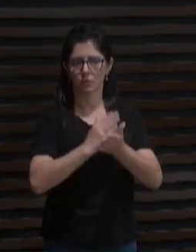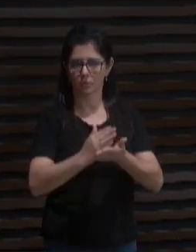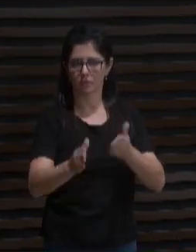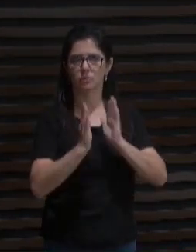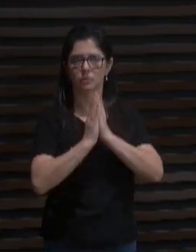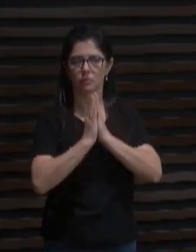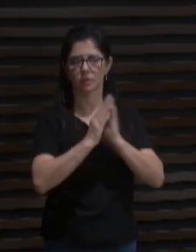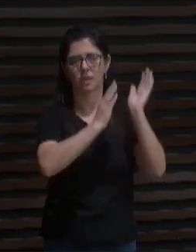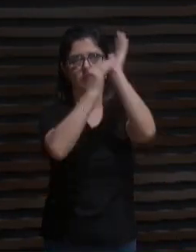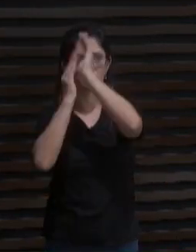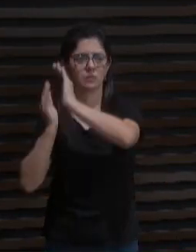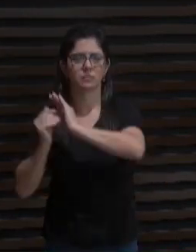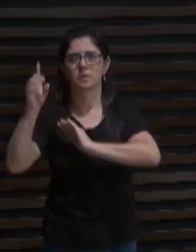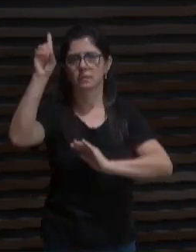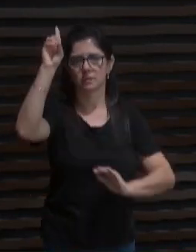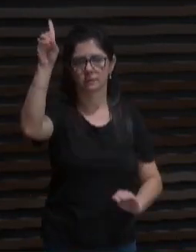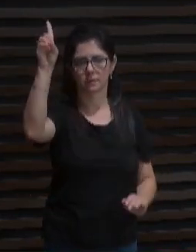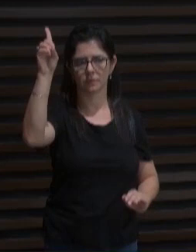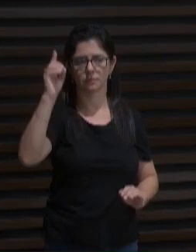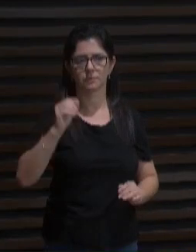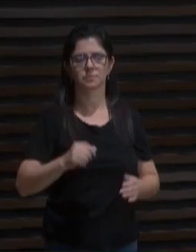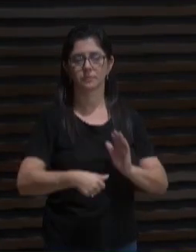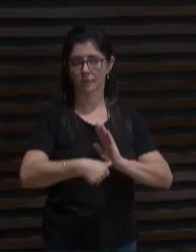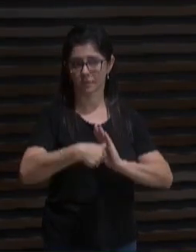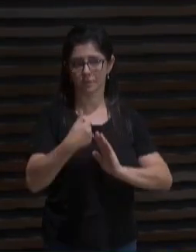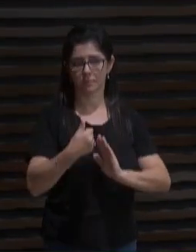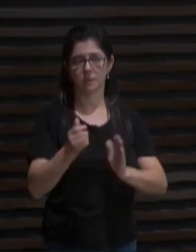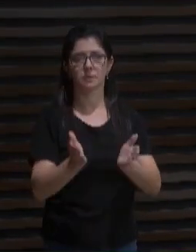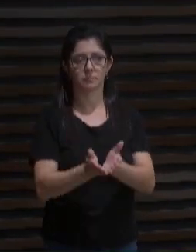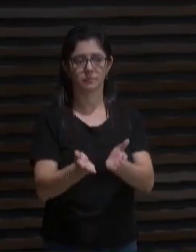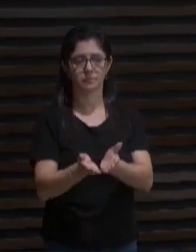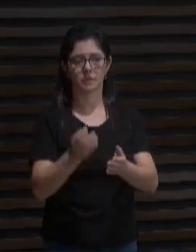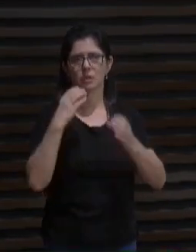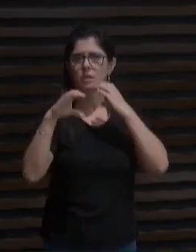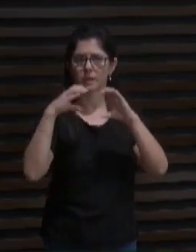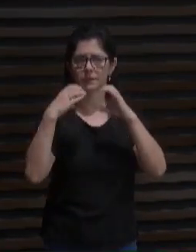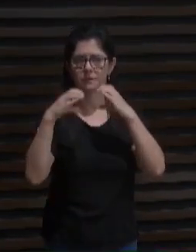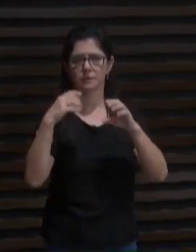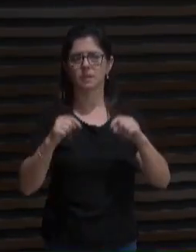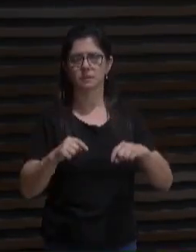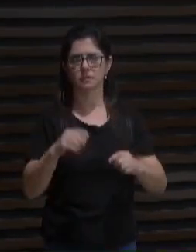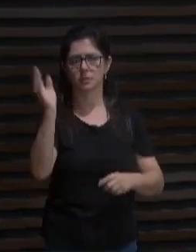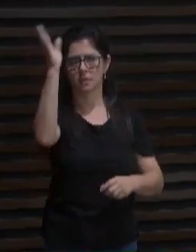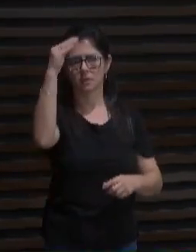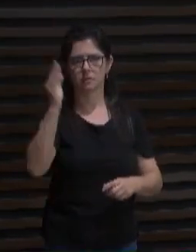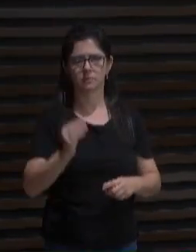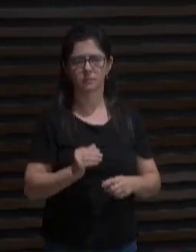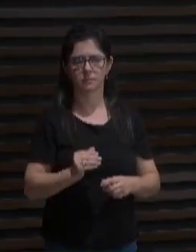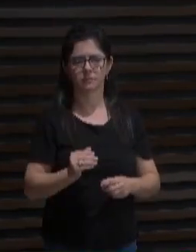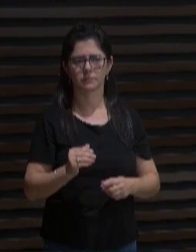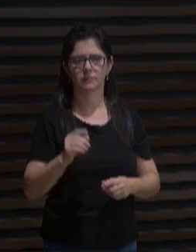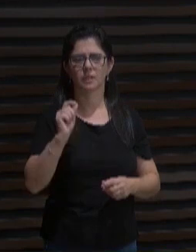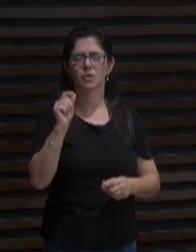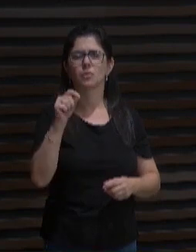primeiros evangélicos a cantar um hino de adoração a Deus aqui no nosso país. E sabe o que os índios começaram a fazer? O que é isso?